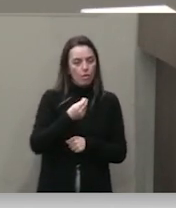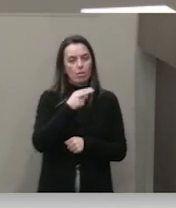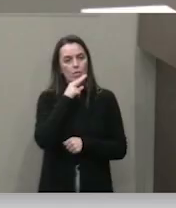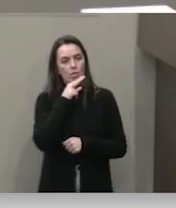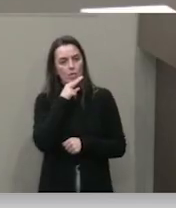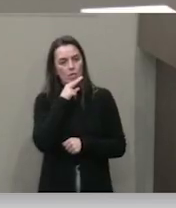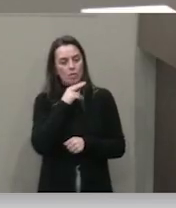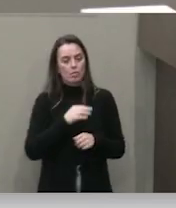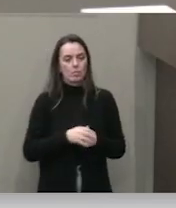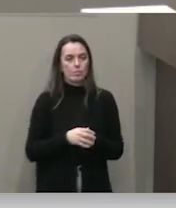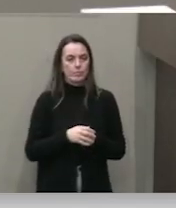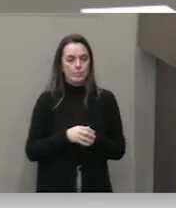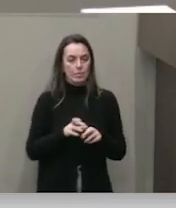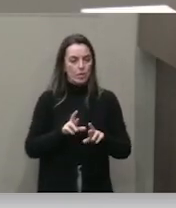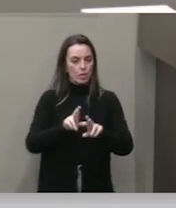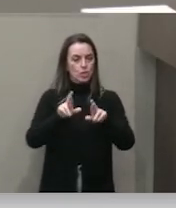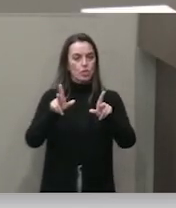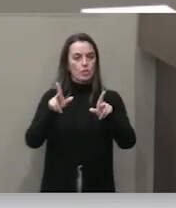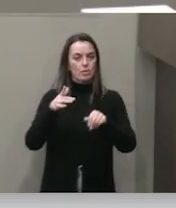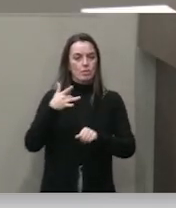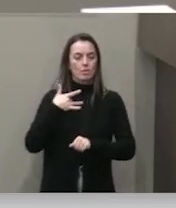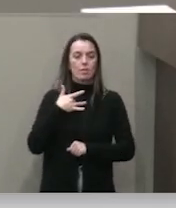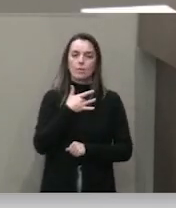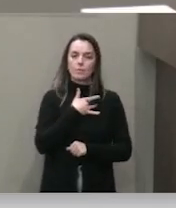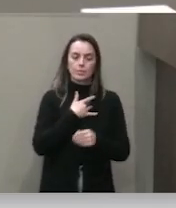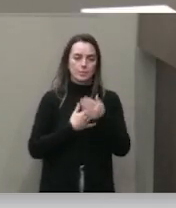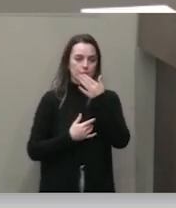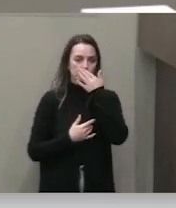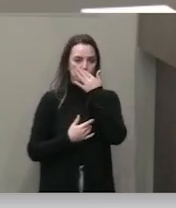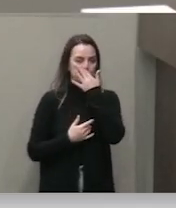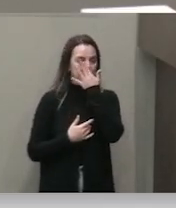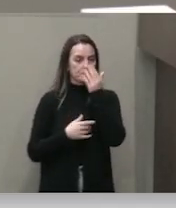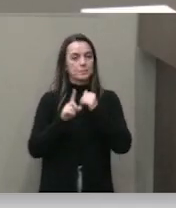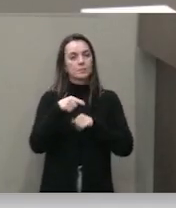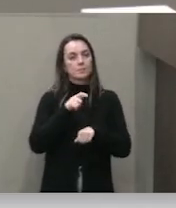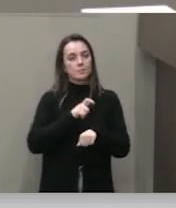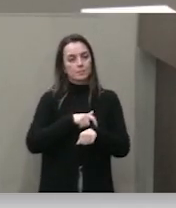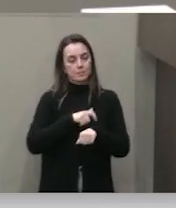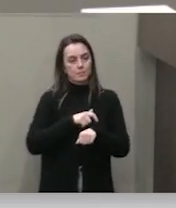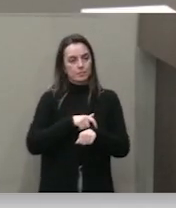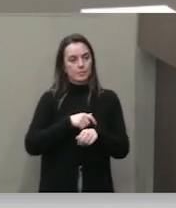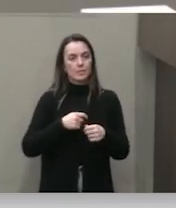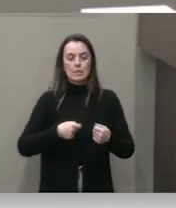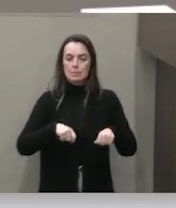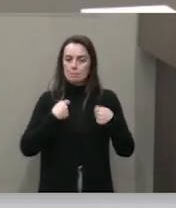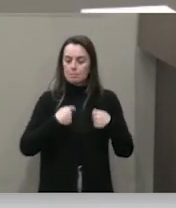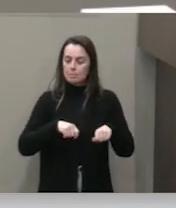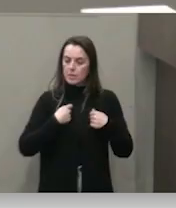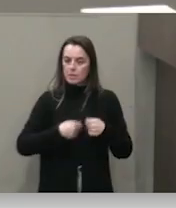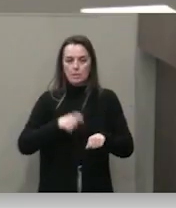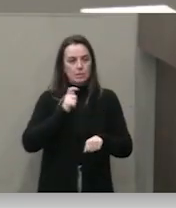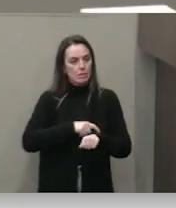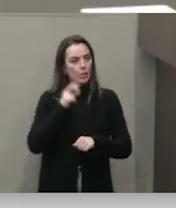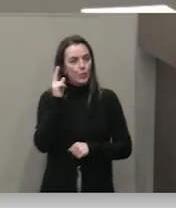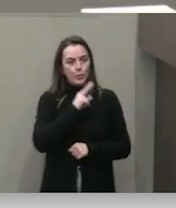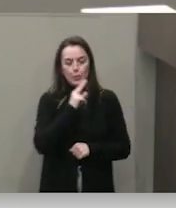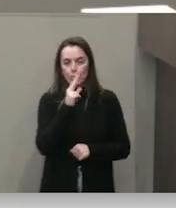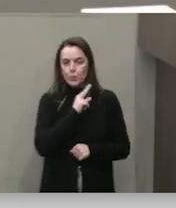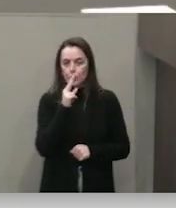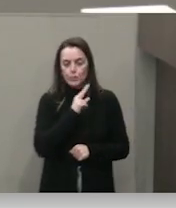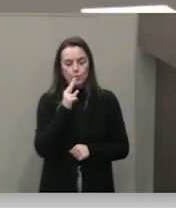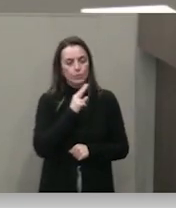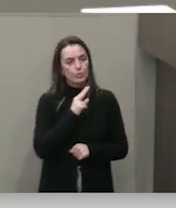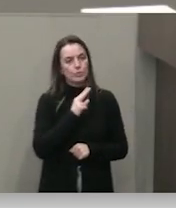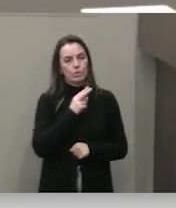Diferente da saúde, vereadora. Diferente da saúde, que é um momento que tem que ir naquela hora lá, socorrer,